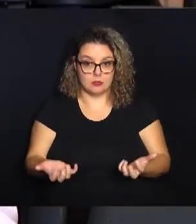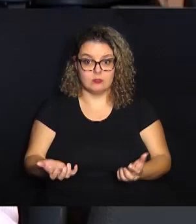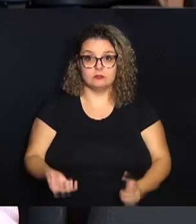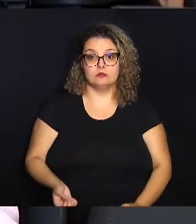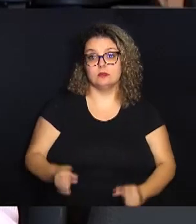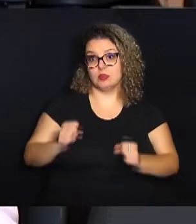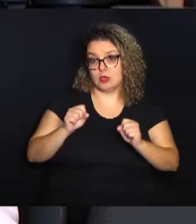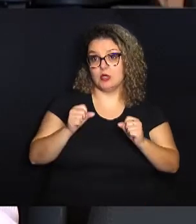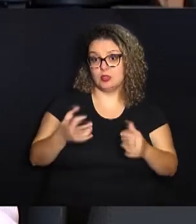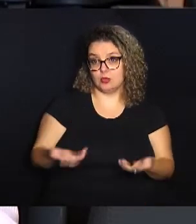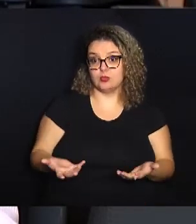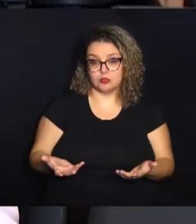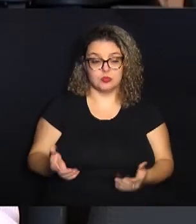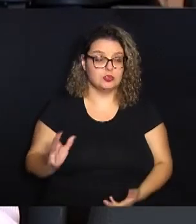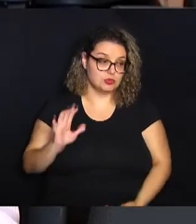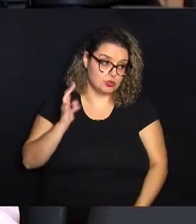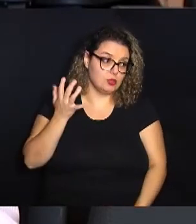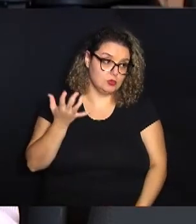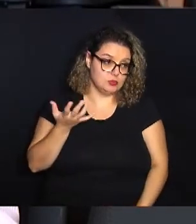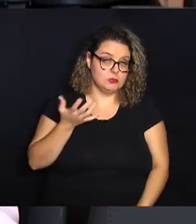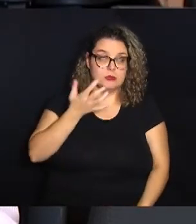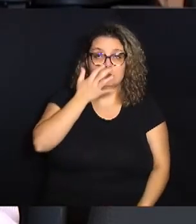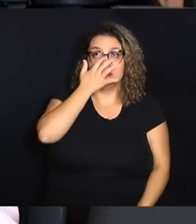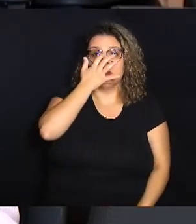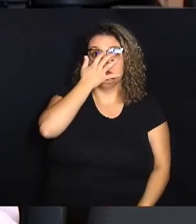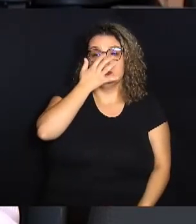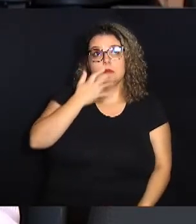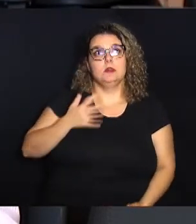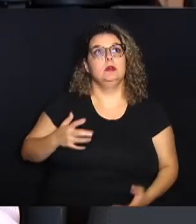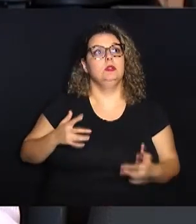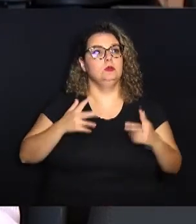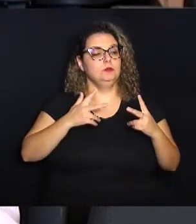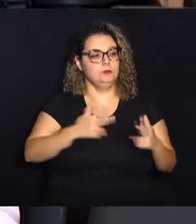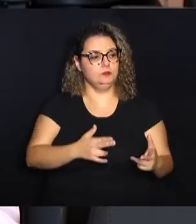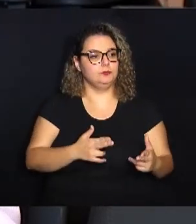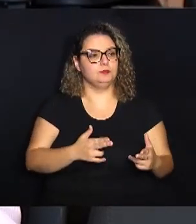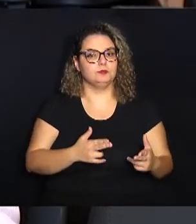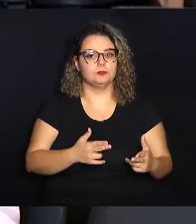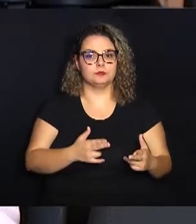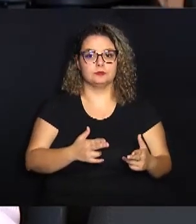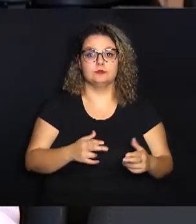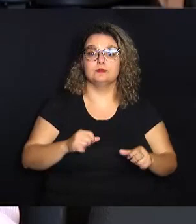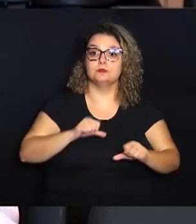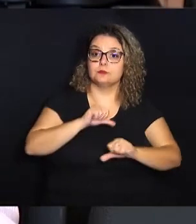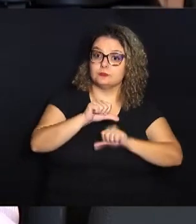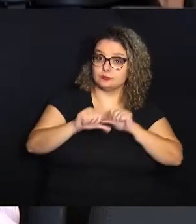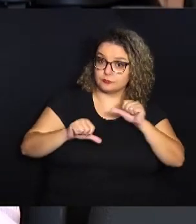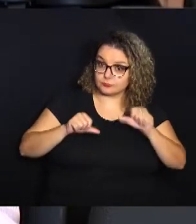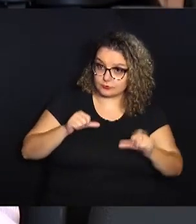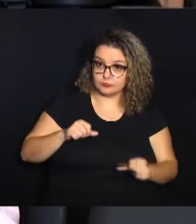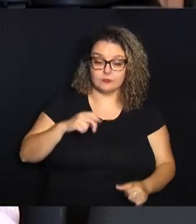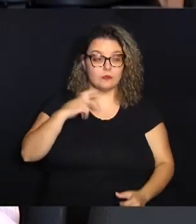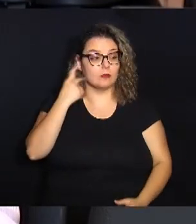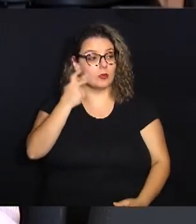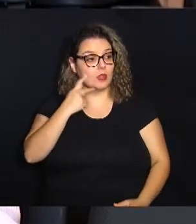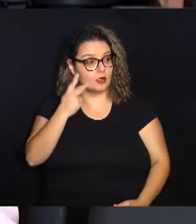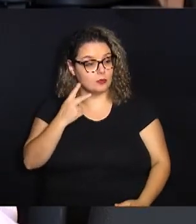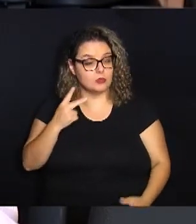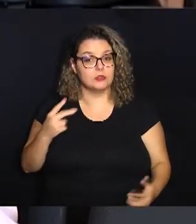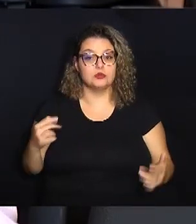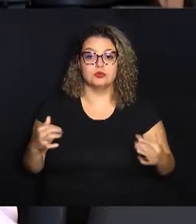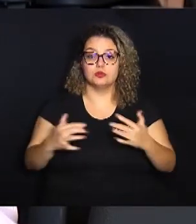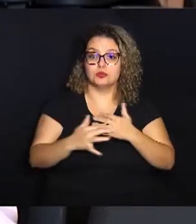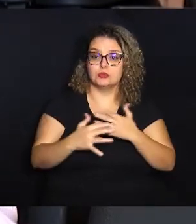isso ocorreria. Da mesma forma, uma mudança da política urbana